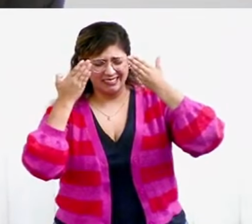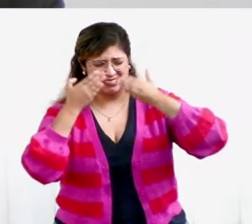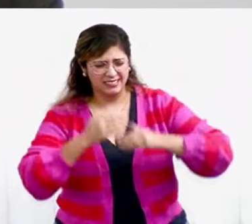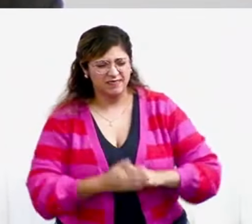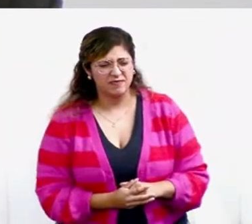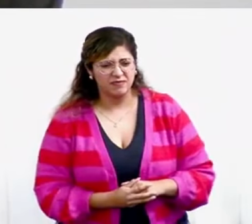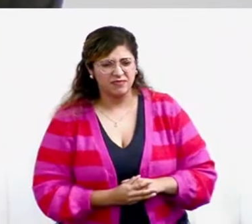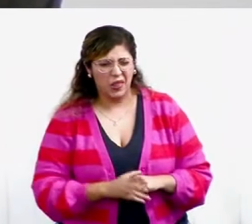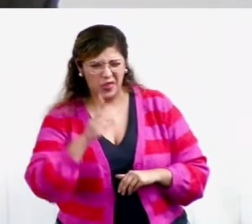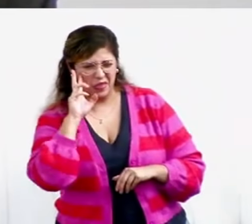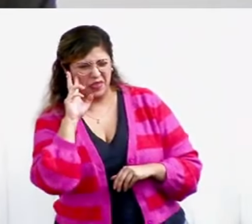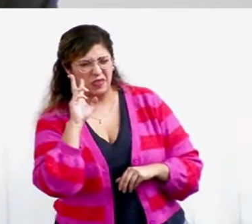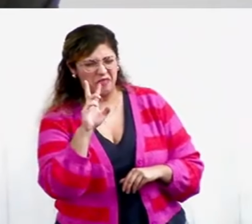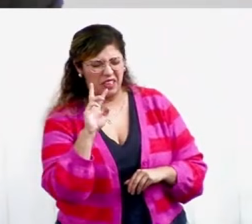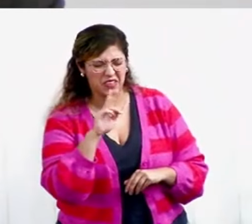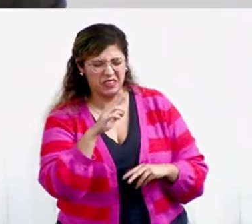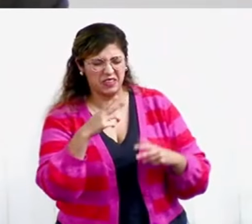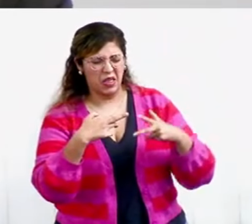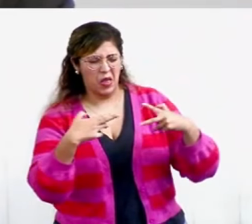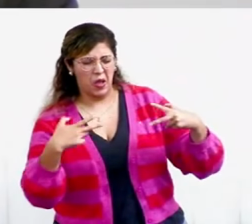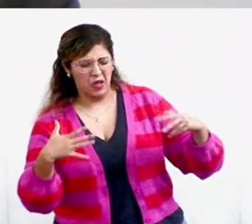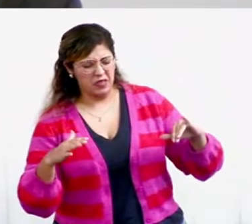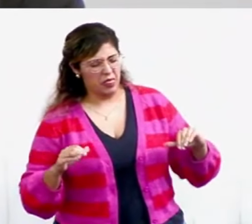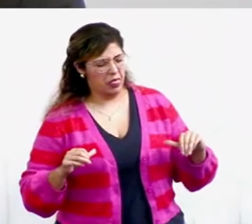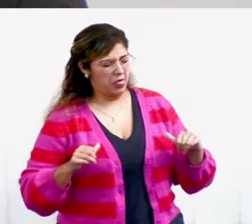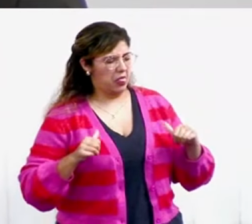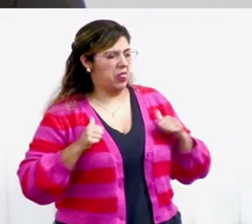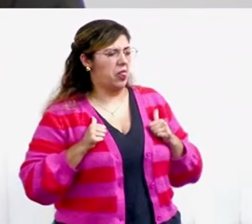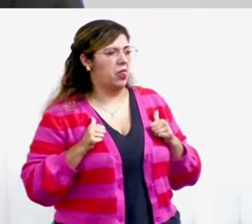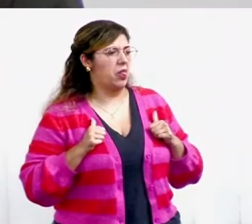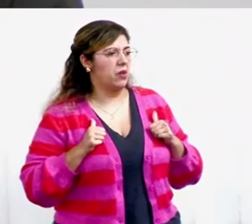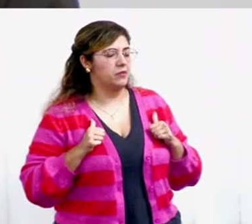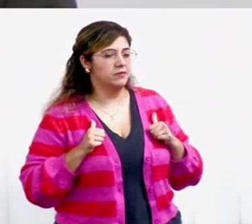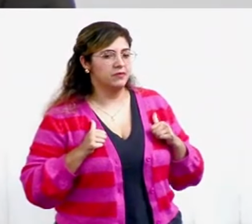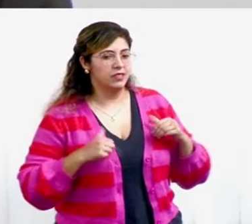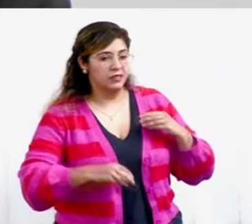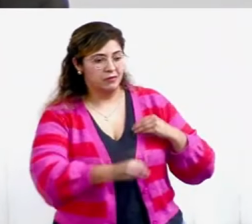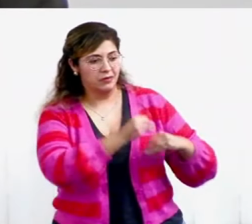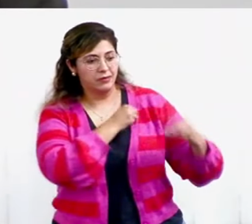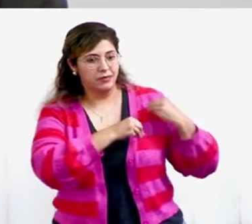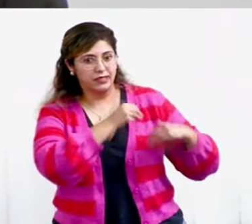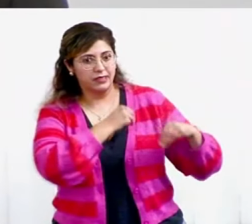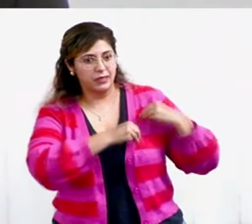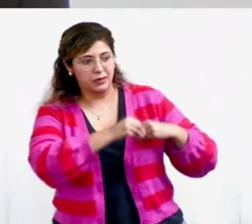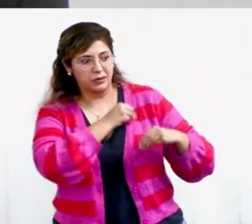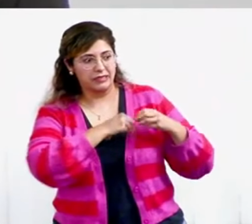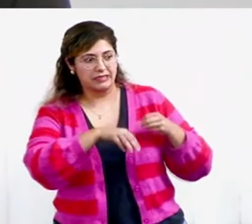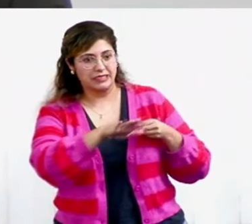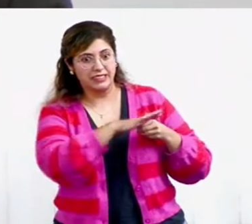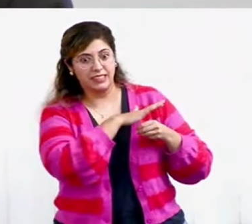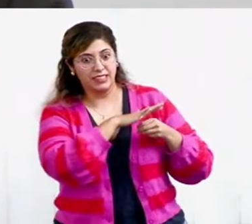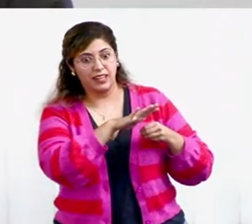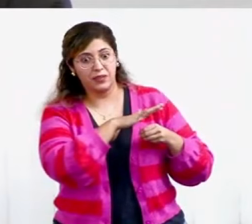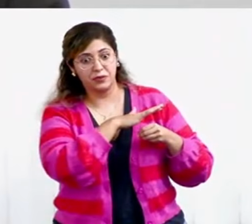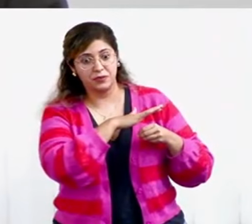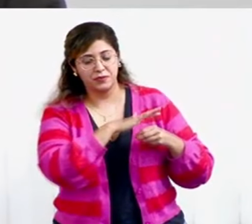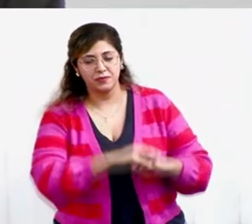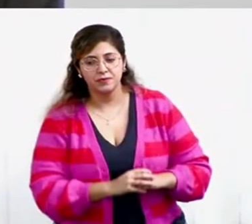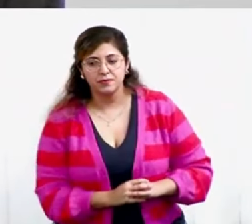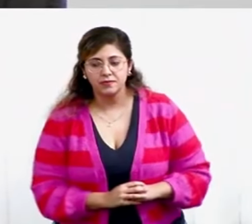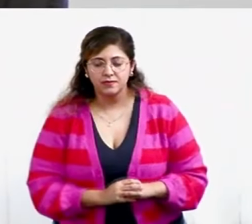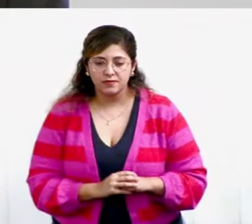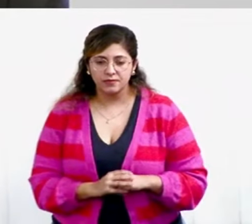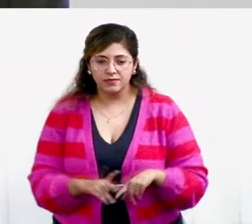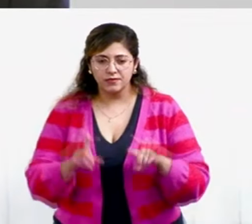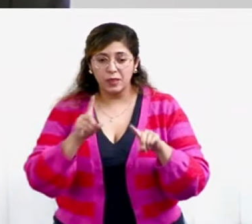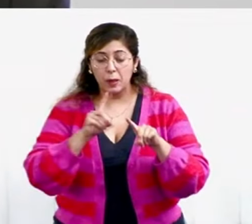insensíveis, se entregando à dissolução para cometerem toda sorte de impureza. E tudo isso por quê? Verso 18, pela